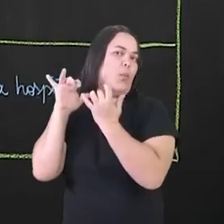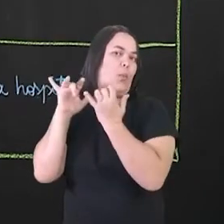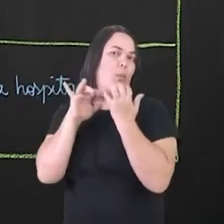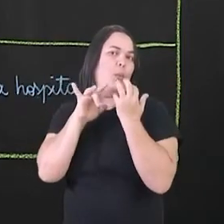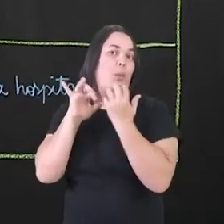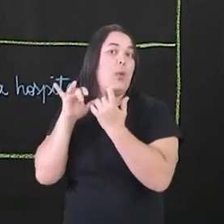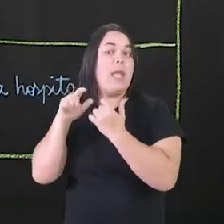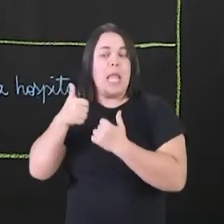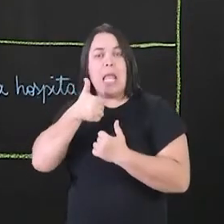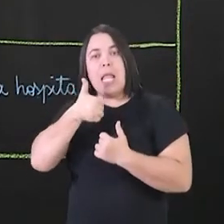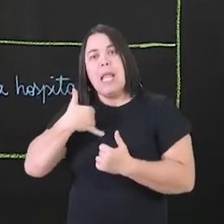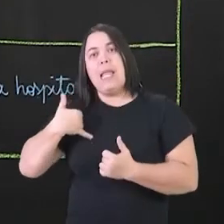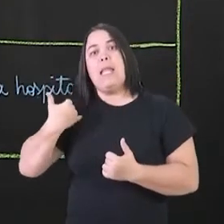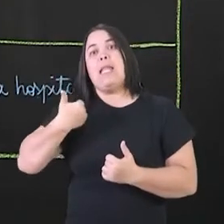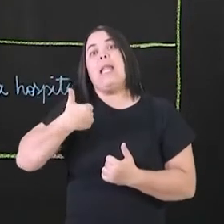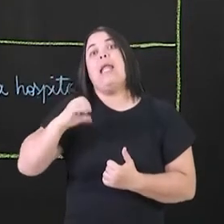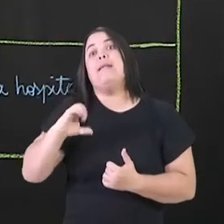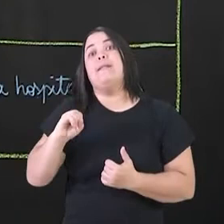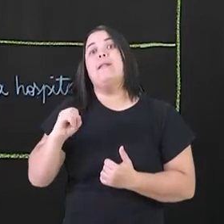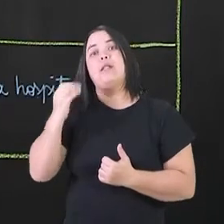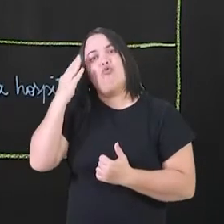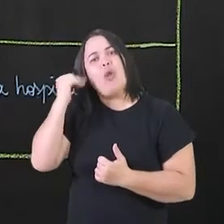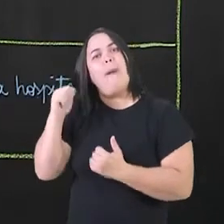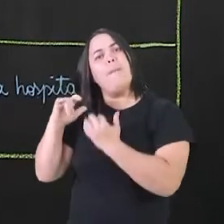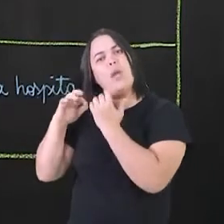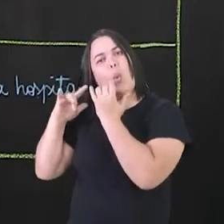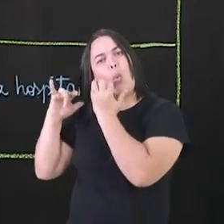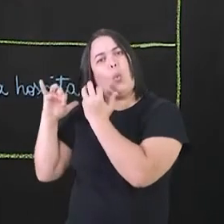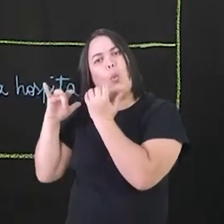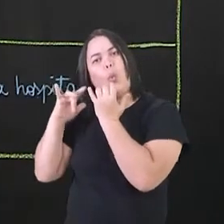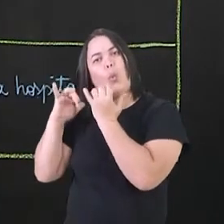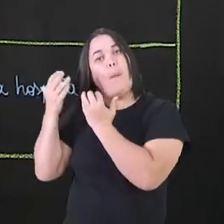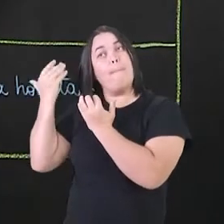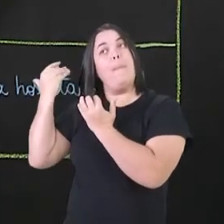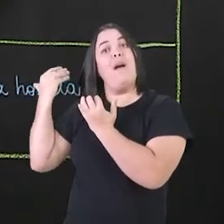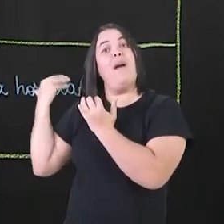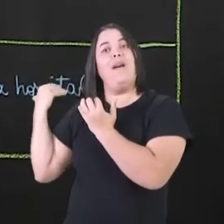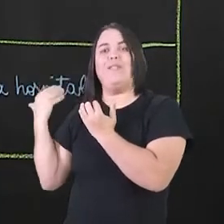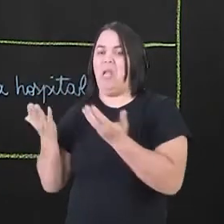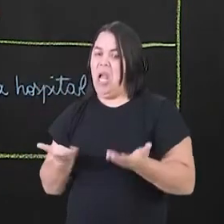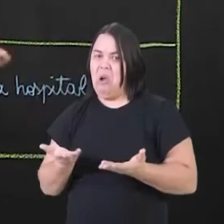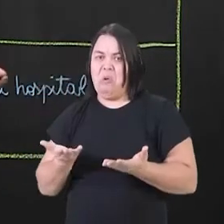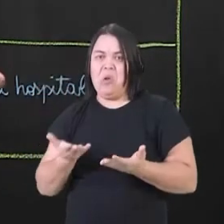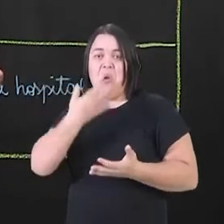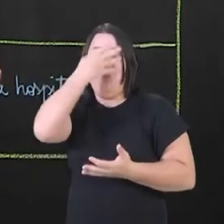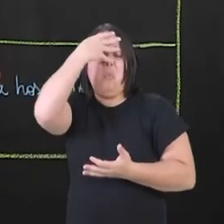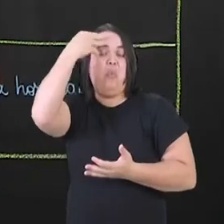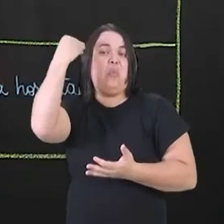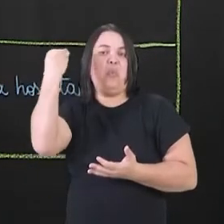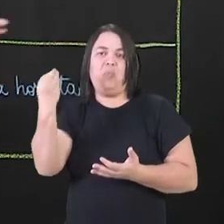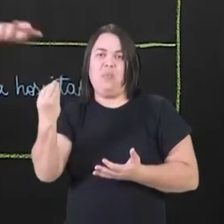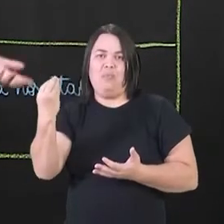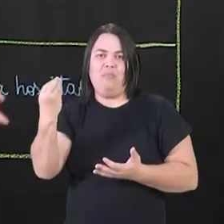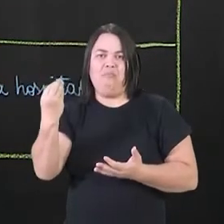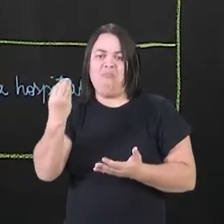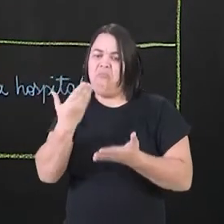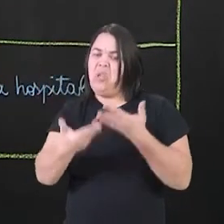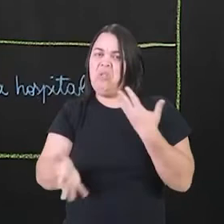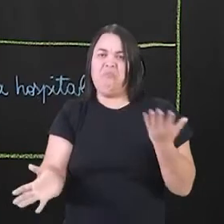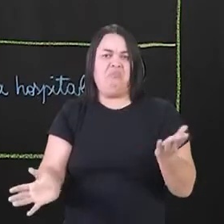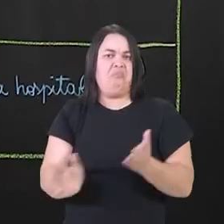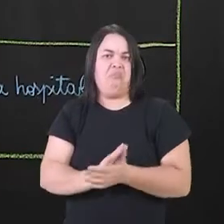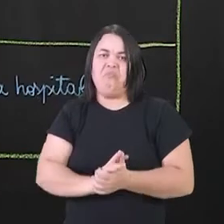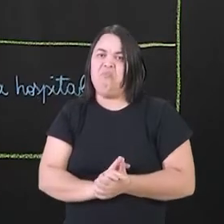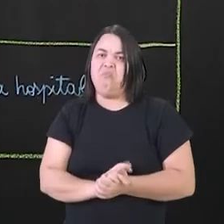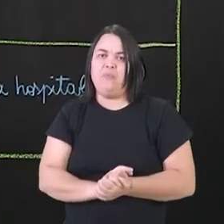quando eu tinha 10 anos, when I was 10. But now I forgot. Mas agora eu esqueci. Perdi a